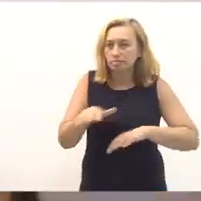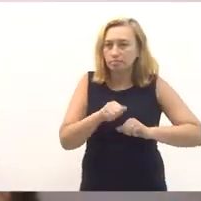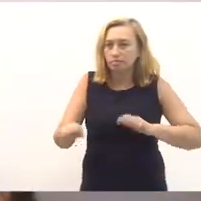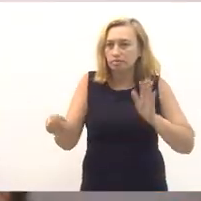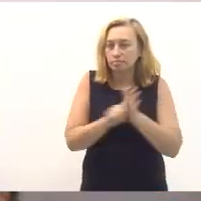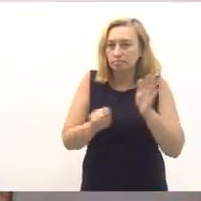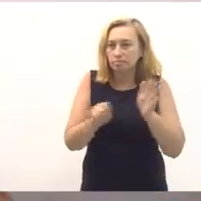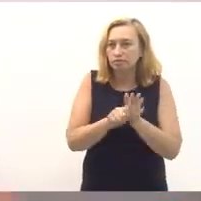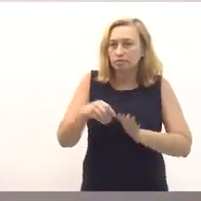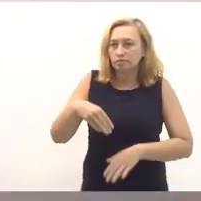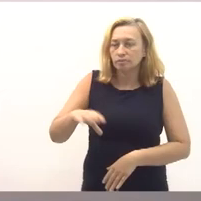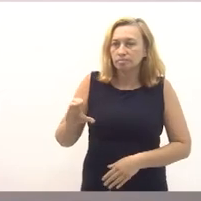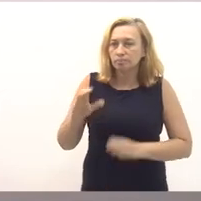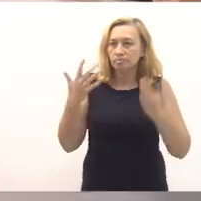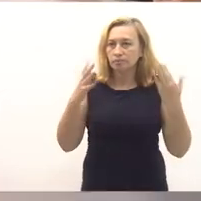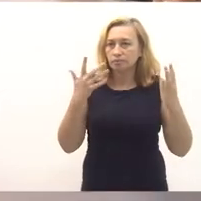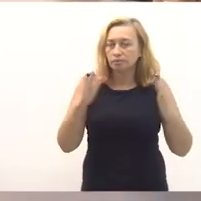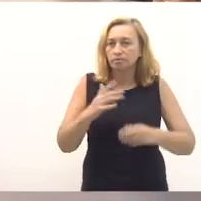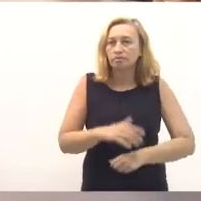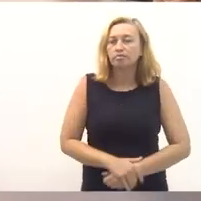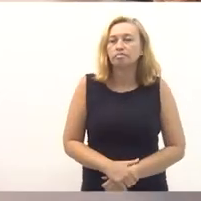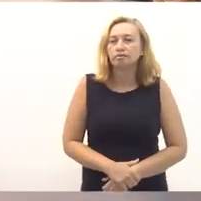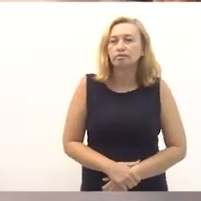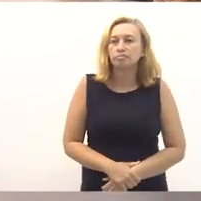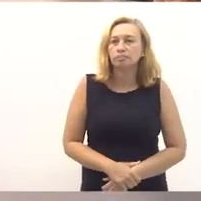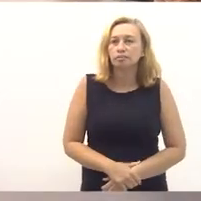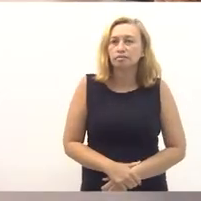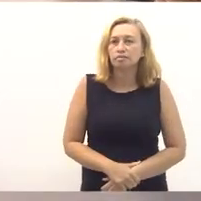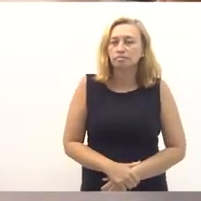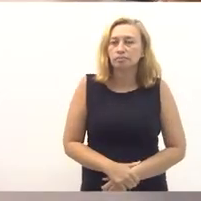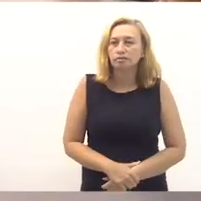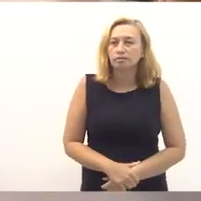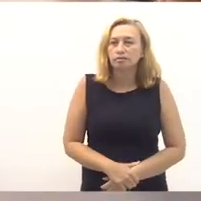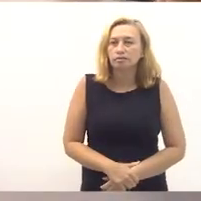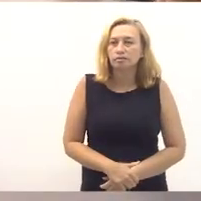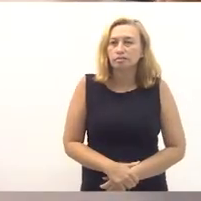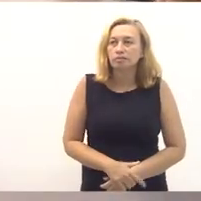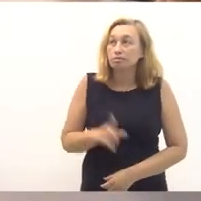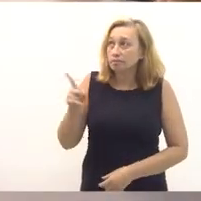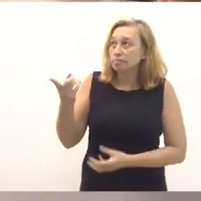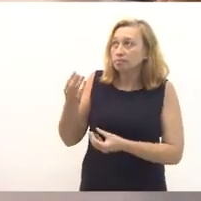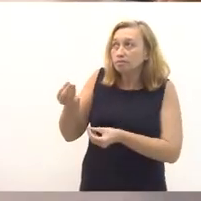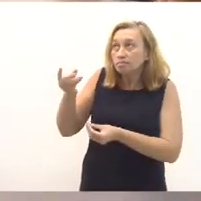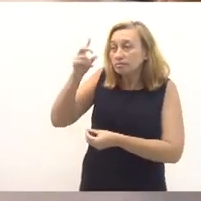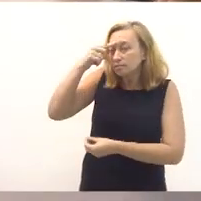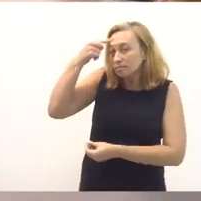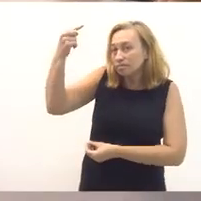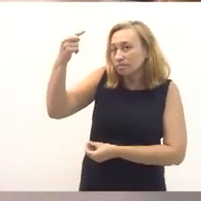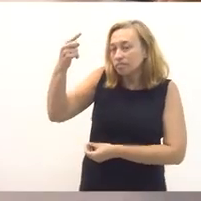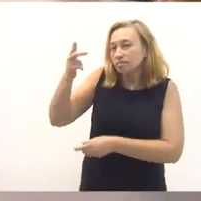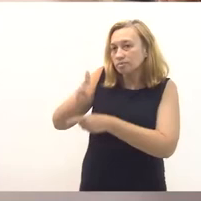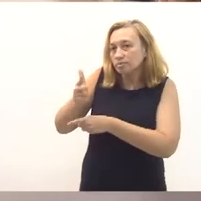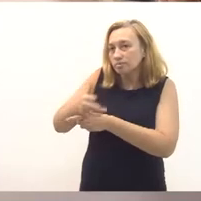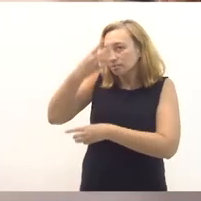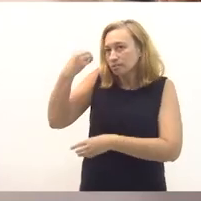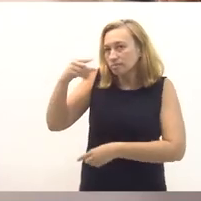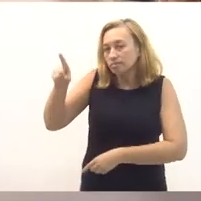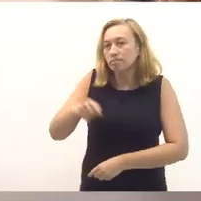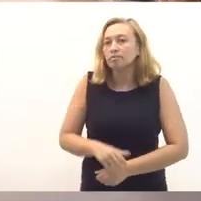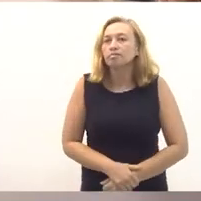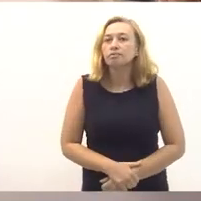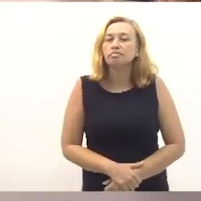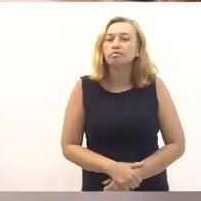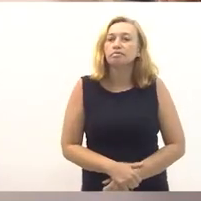maconha amigo parabéns Obrigado Eric por você me lembrou que você que tinha dado a ideia das câmeras já tinha me esquecido disso